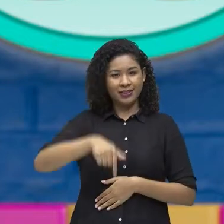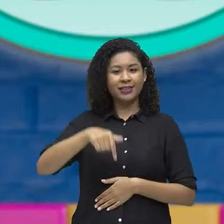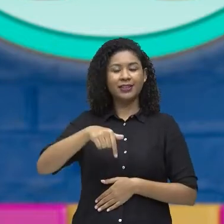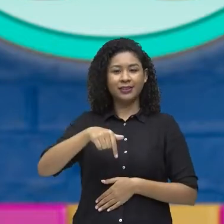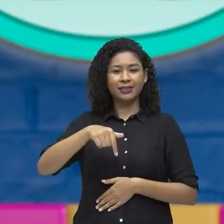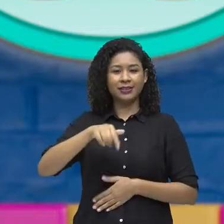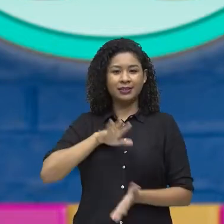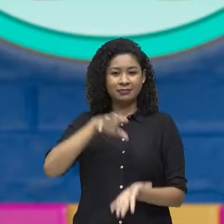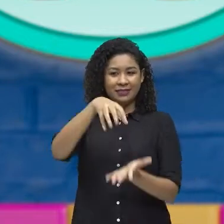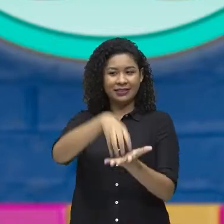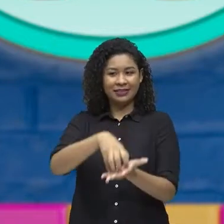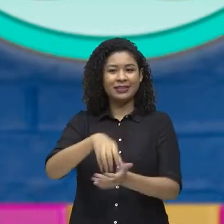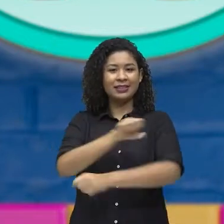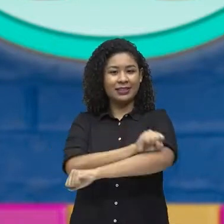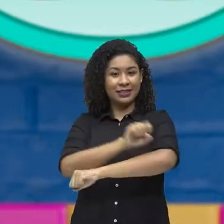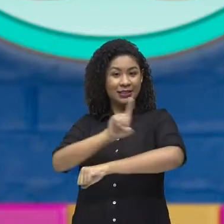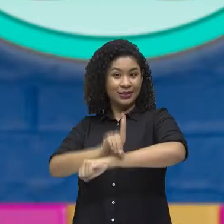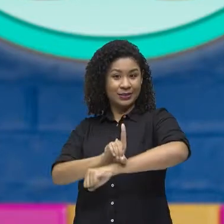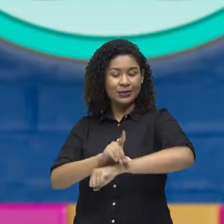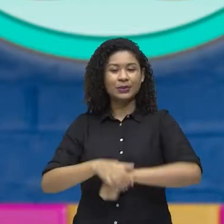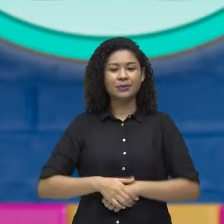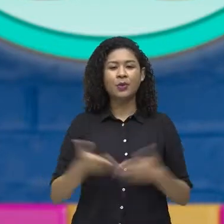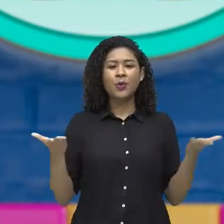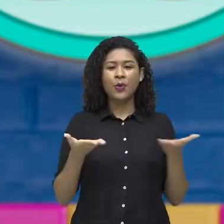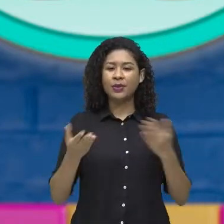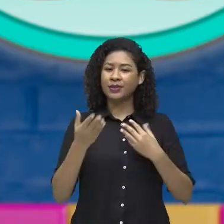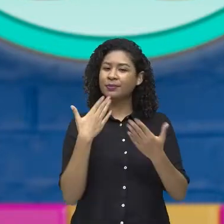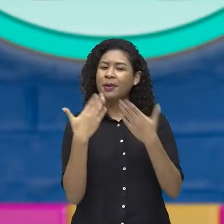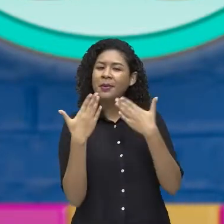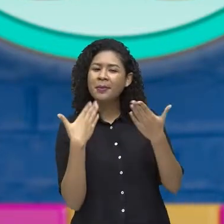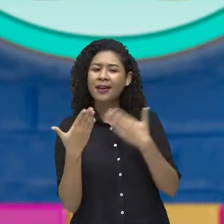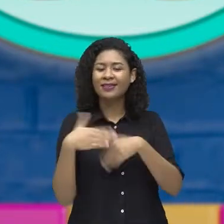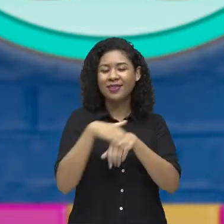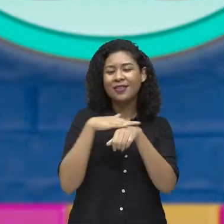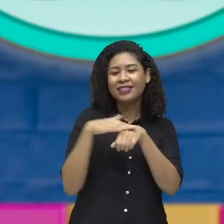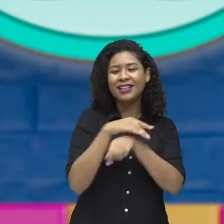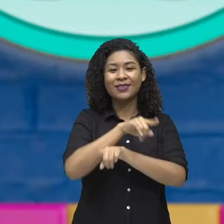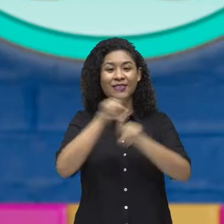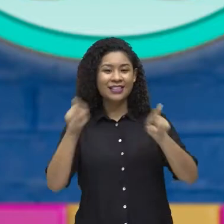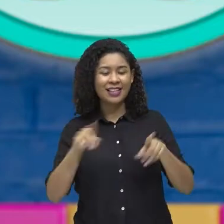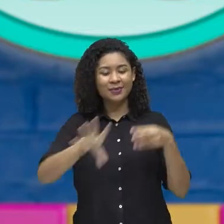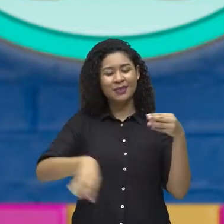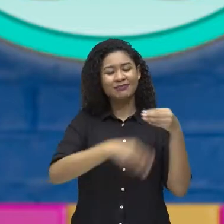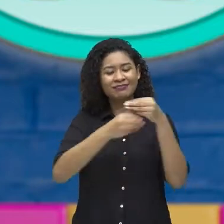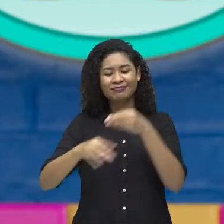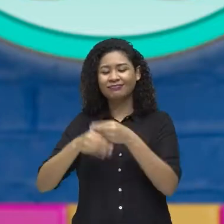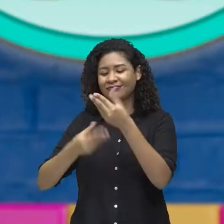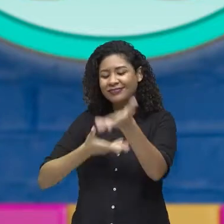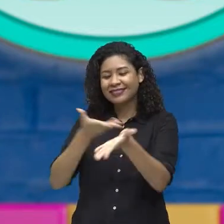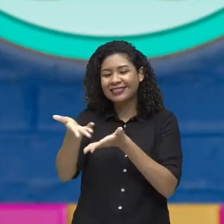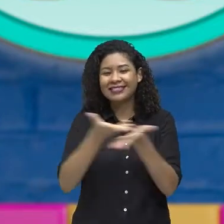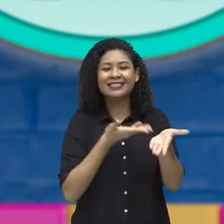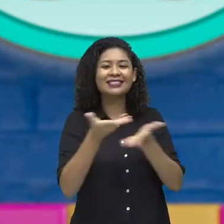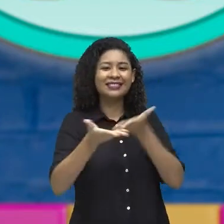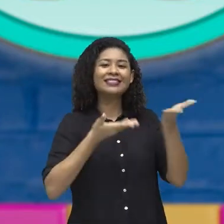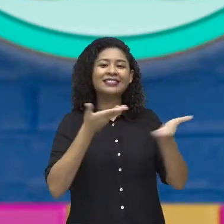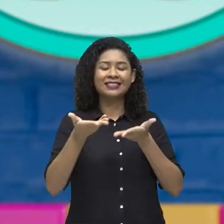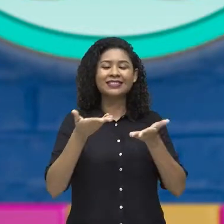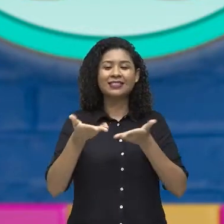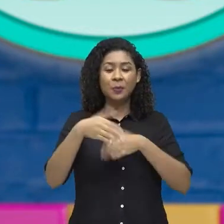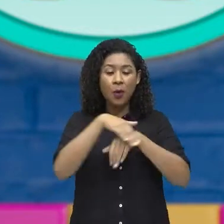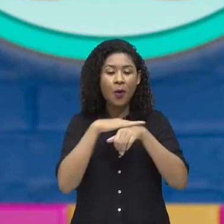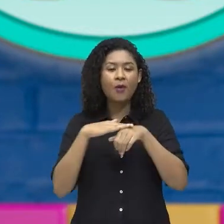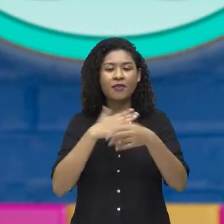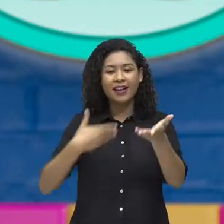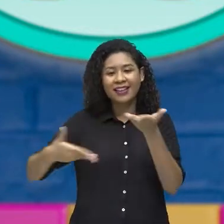SEDUC. Estou aqui para bater um papinho com vocês, para trazer as minhas contribuições nessas interações com a Renata, trazendo aí uma discussão onde vocês podem